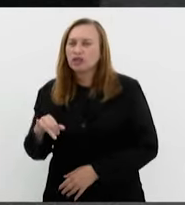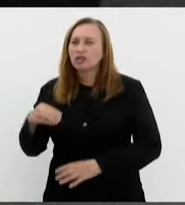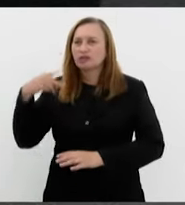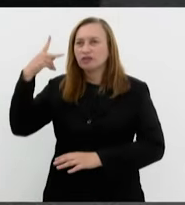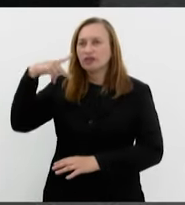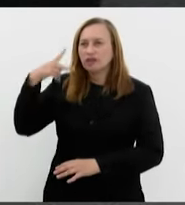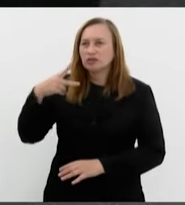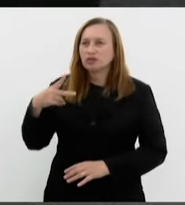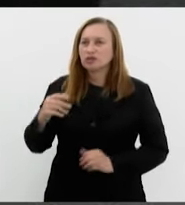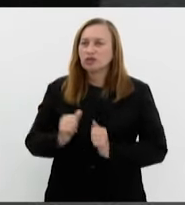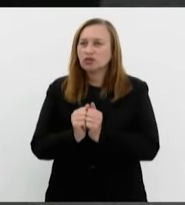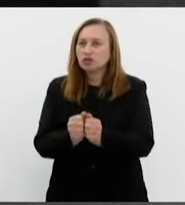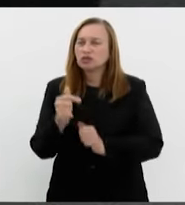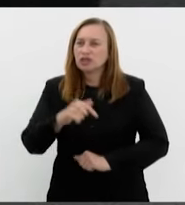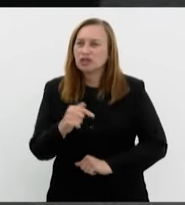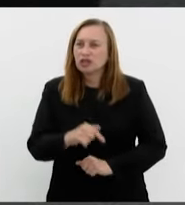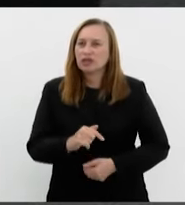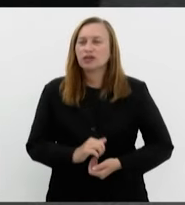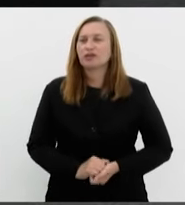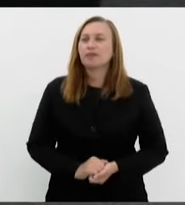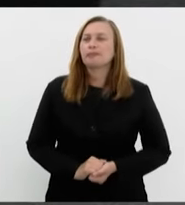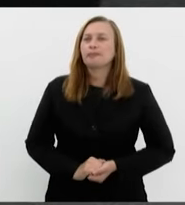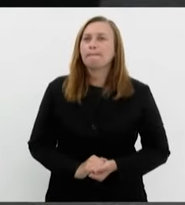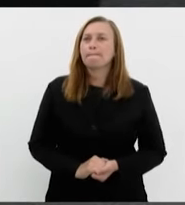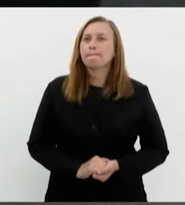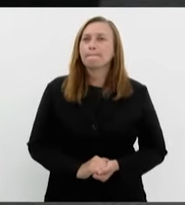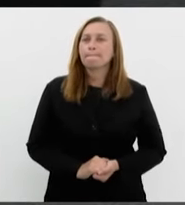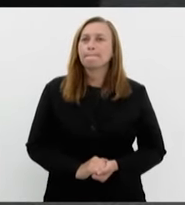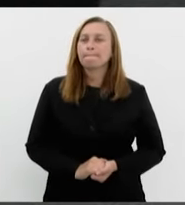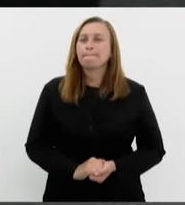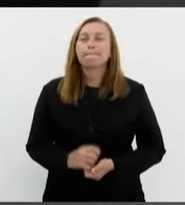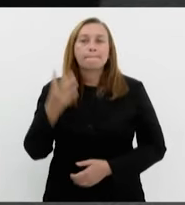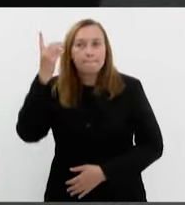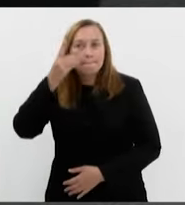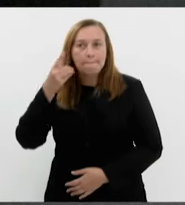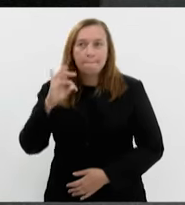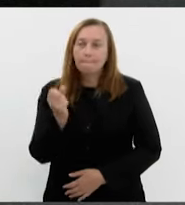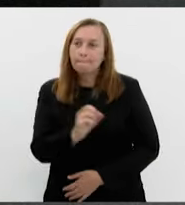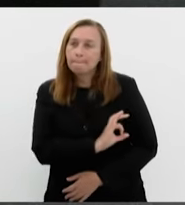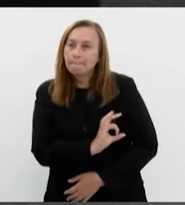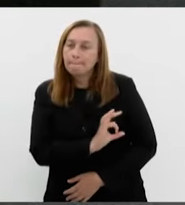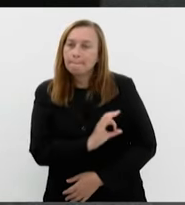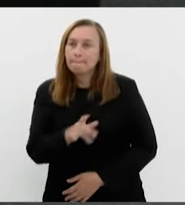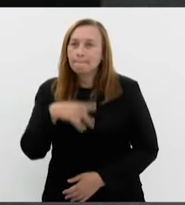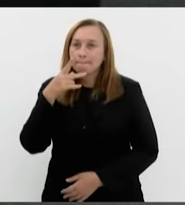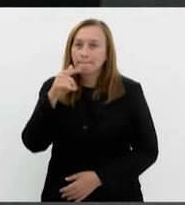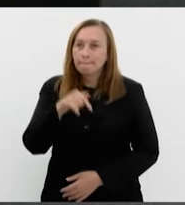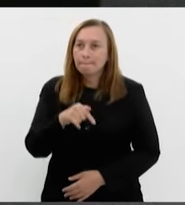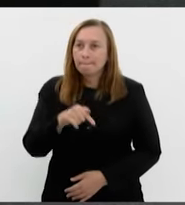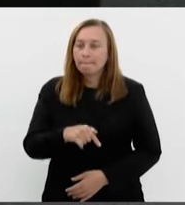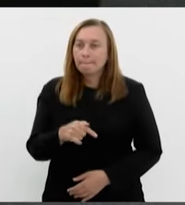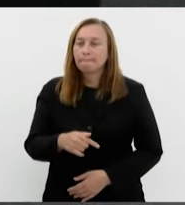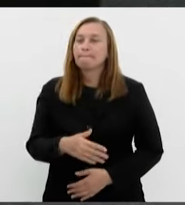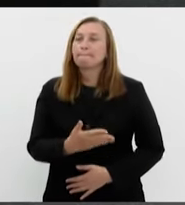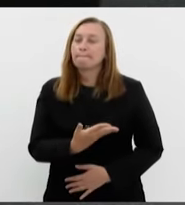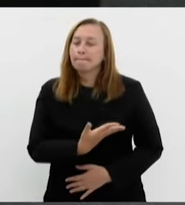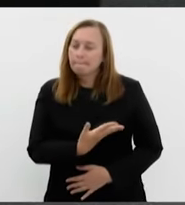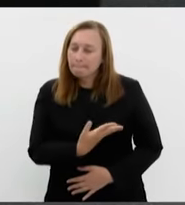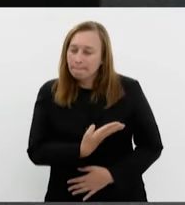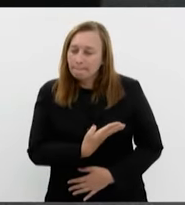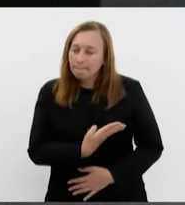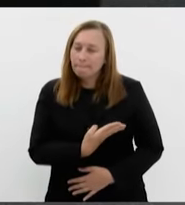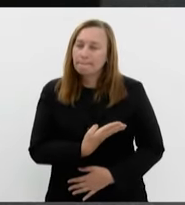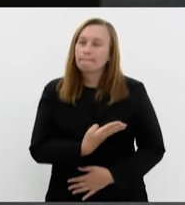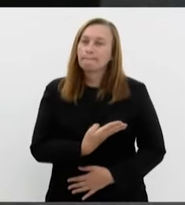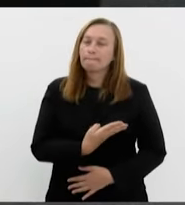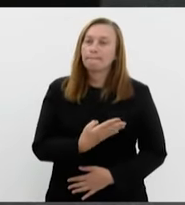tempo dessa sessão hoje, boa parte do tempo dessa sessão, e a deputada Marta Rocha fez uma menção aqui ao nosso querido